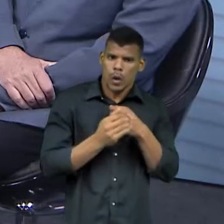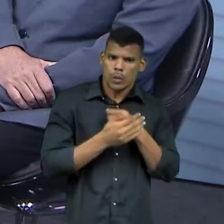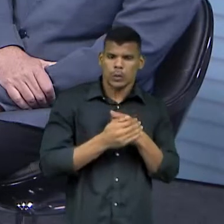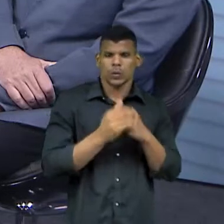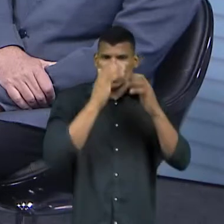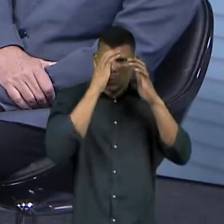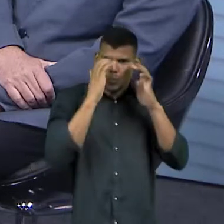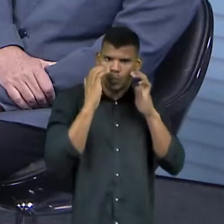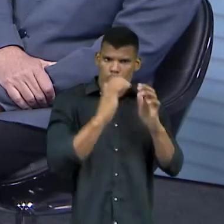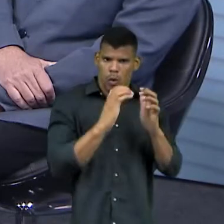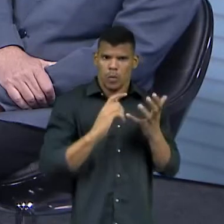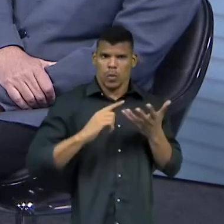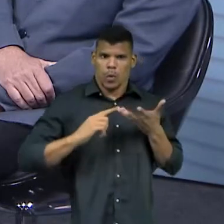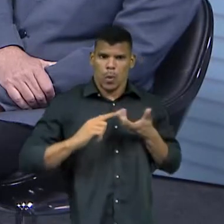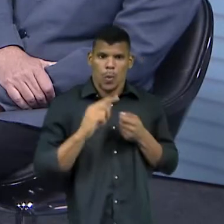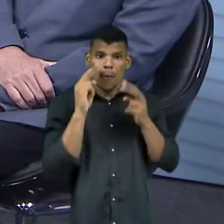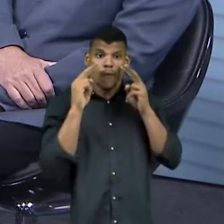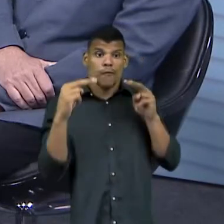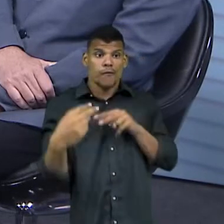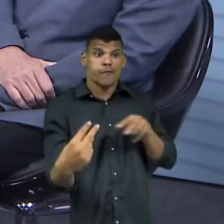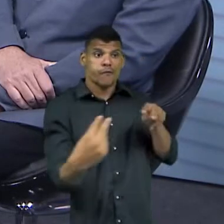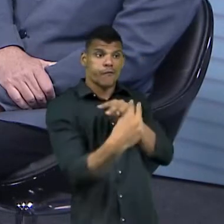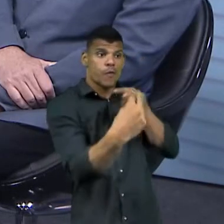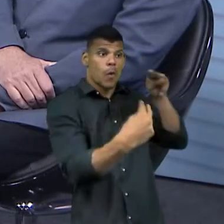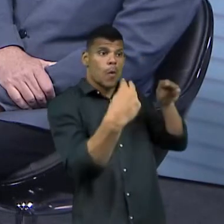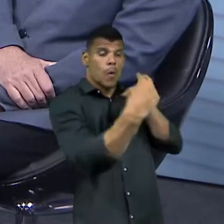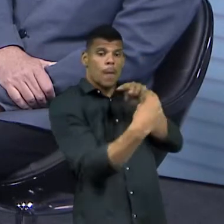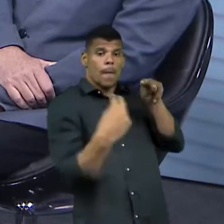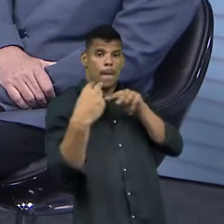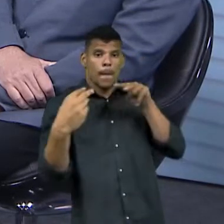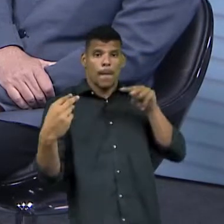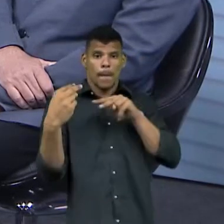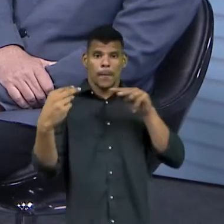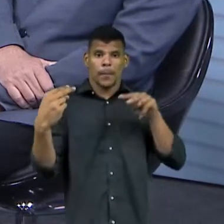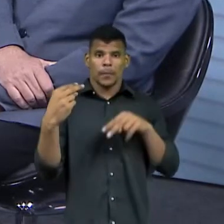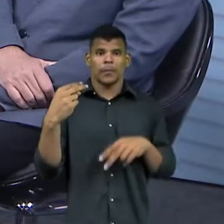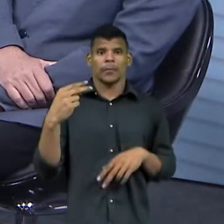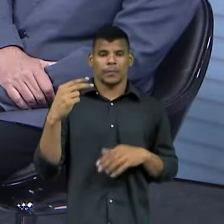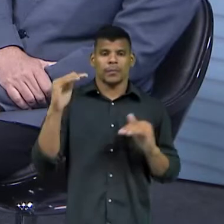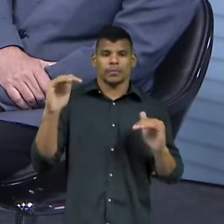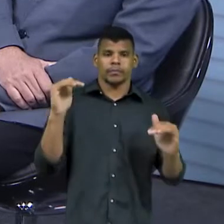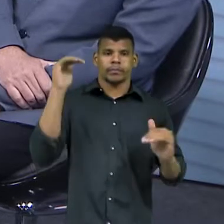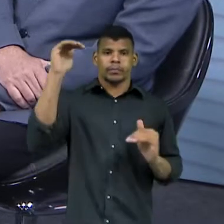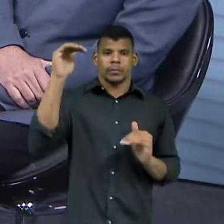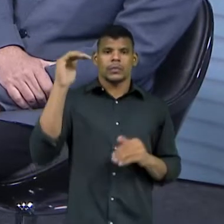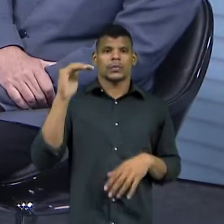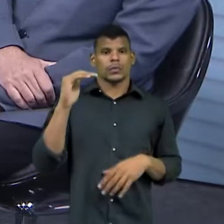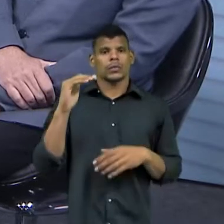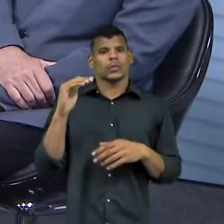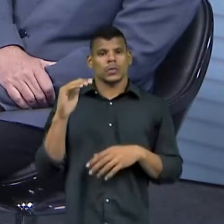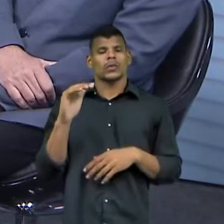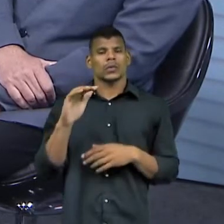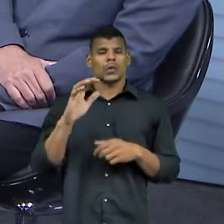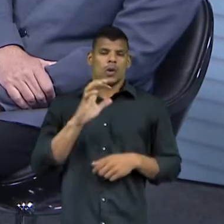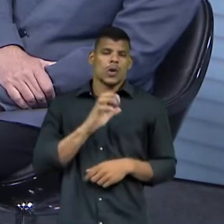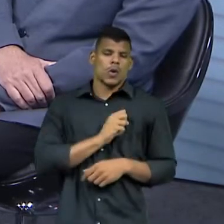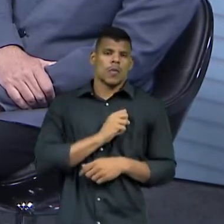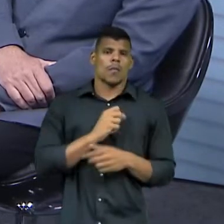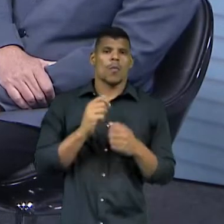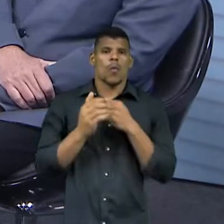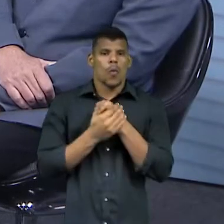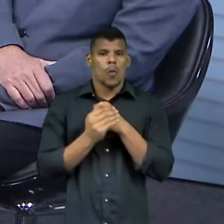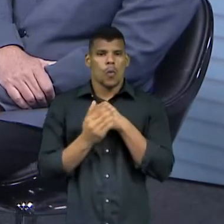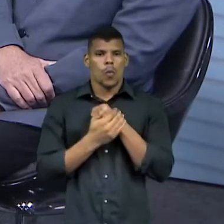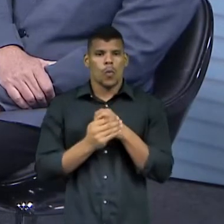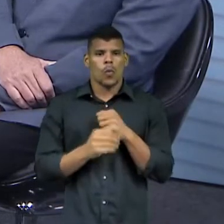né de poder olhar as pessoas a Bíblia diz trate os outros como superior a você mesmo né trate com delicadeza com amor com carinho eu